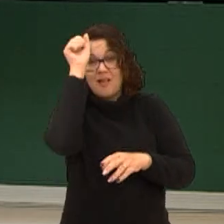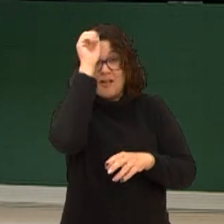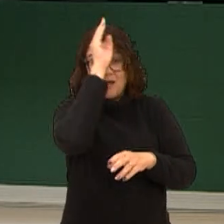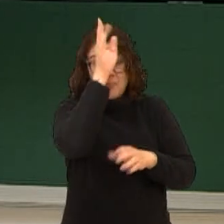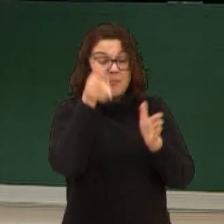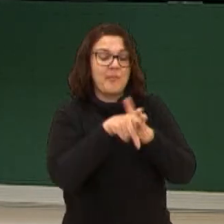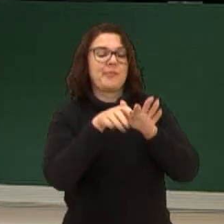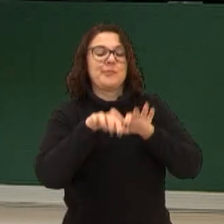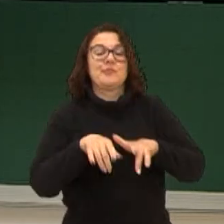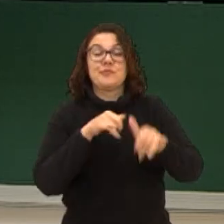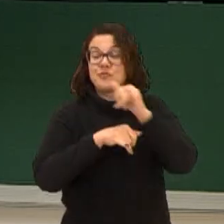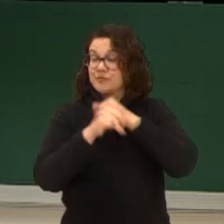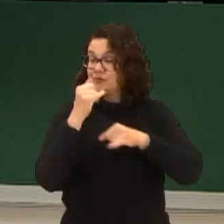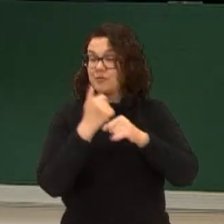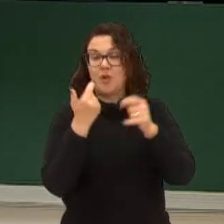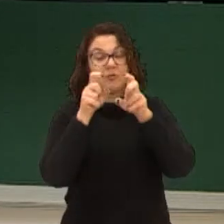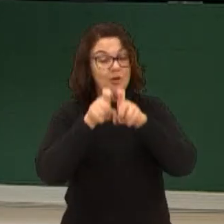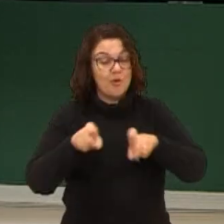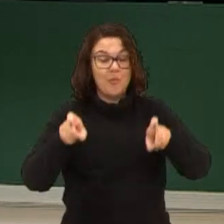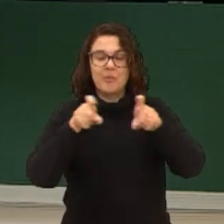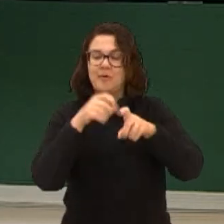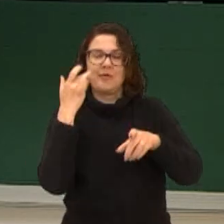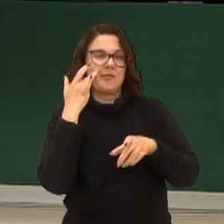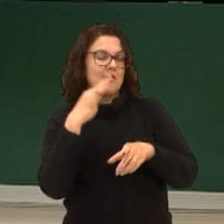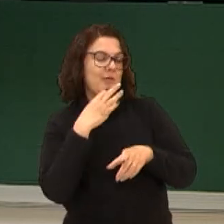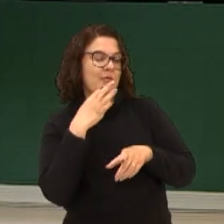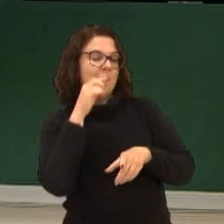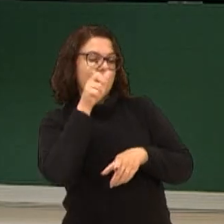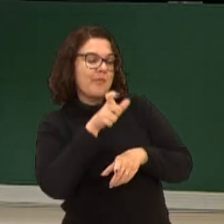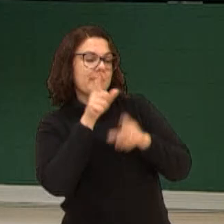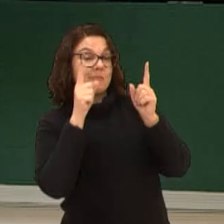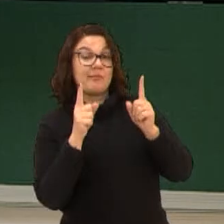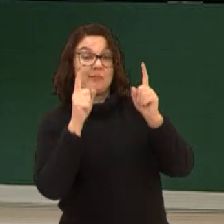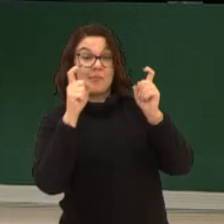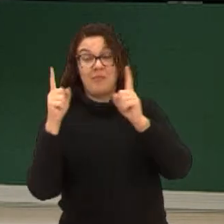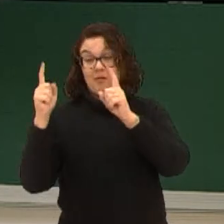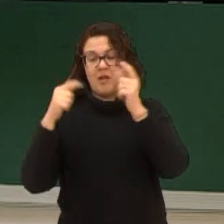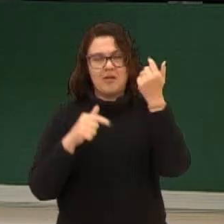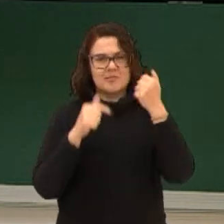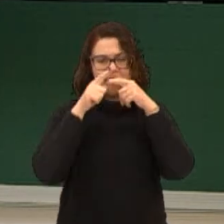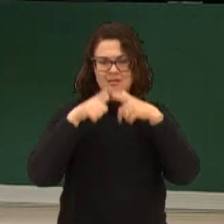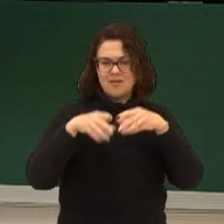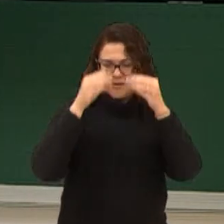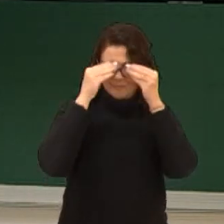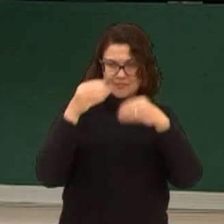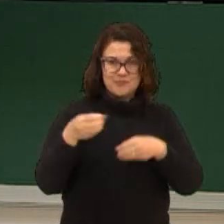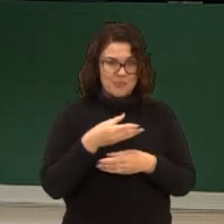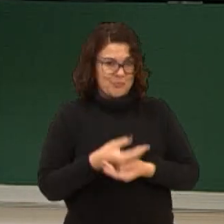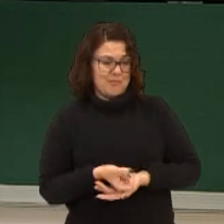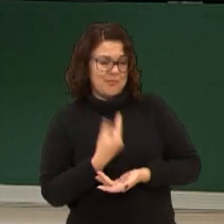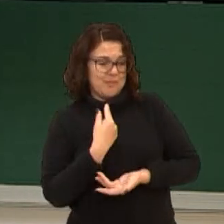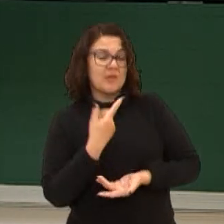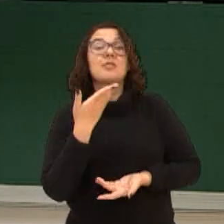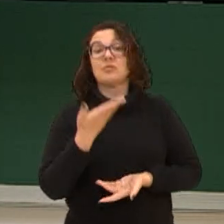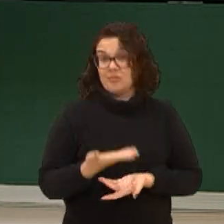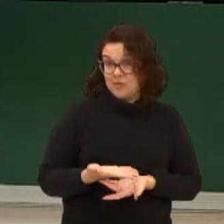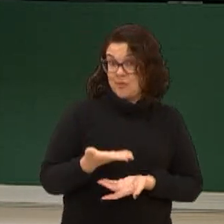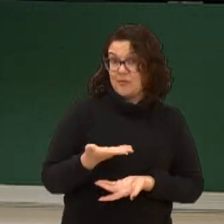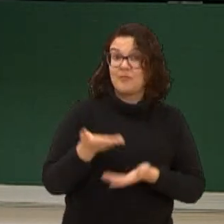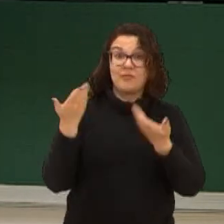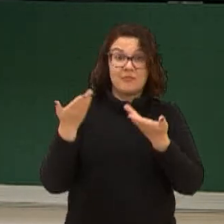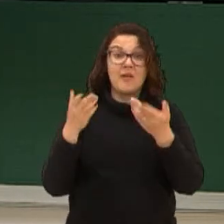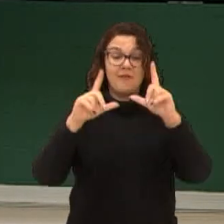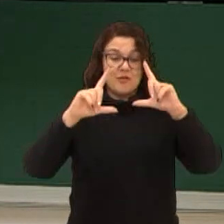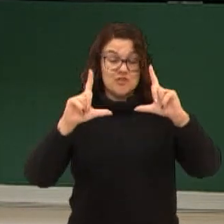alfabetização digital, ela não conhece esses termos, ela não está familiarizada com essa linguagem. Então,